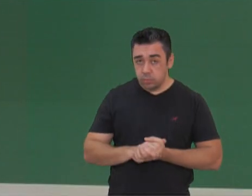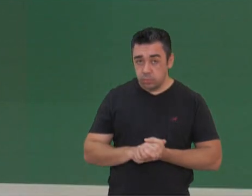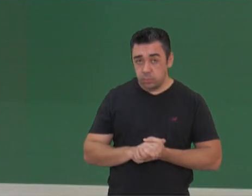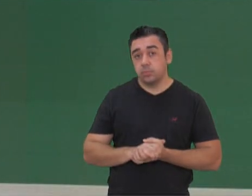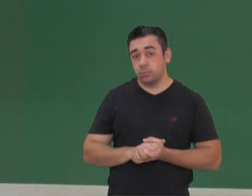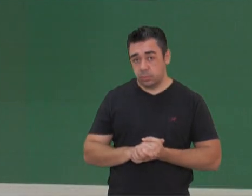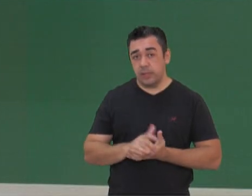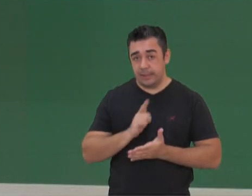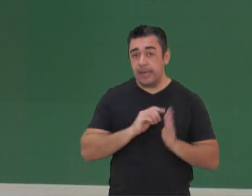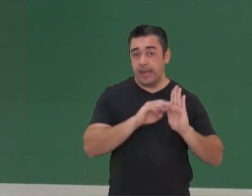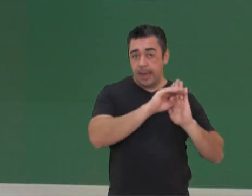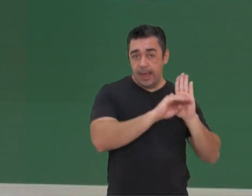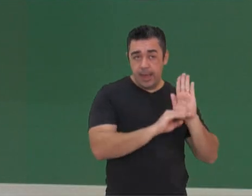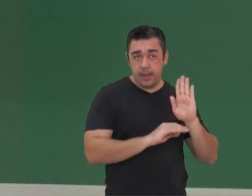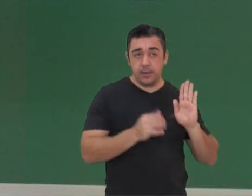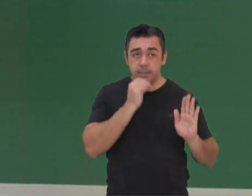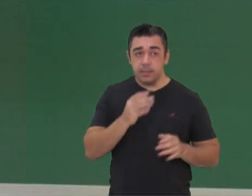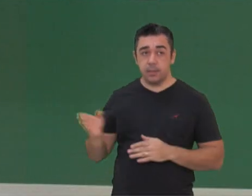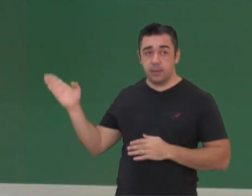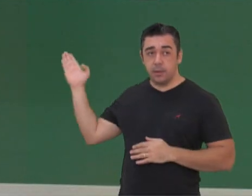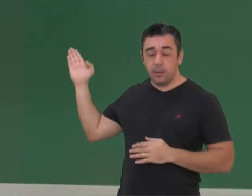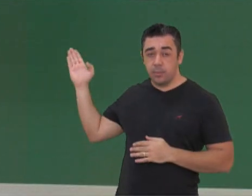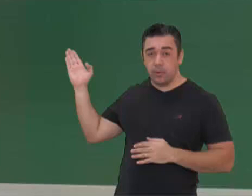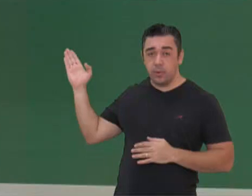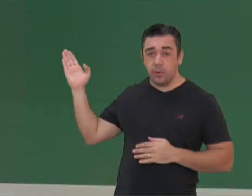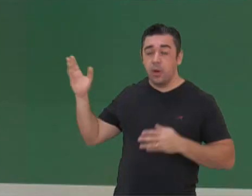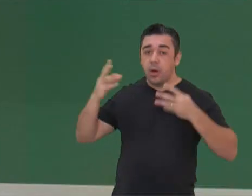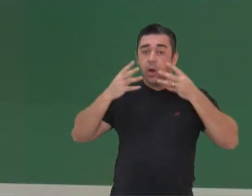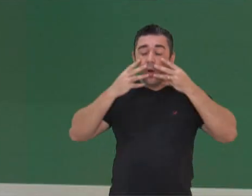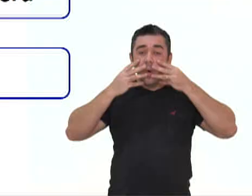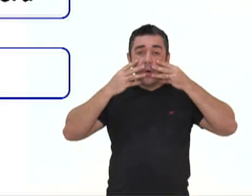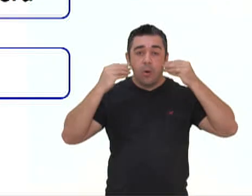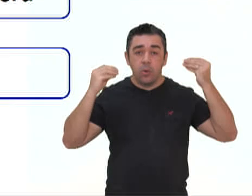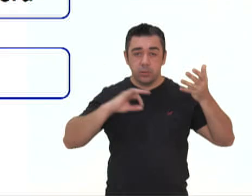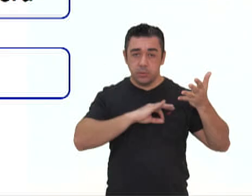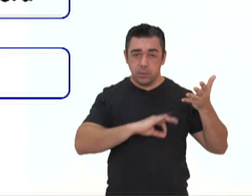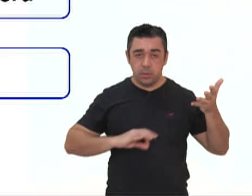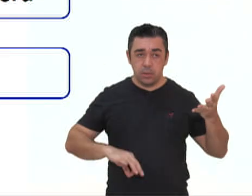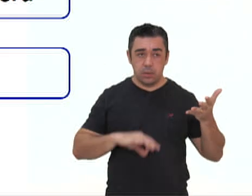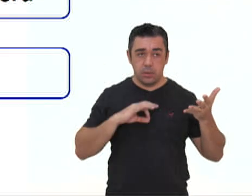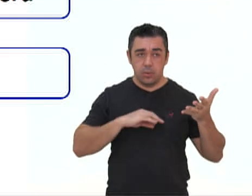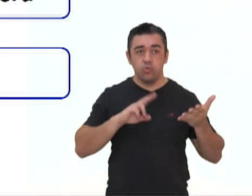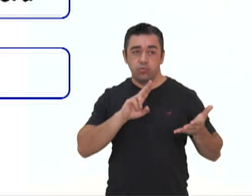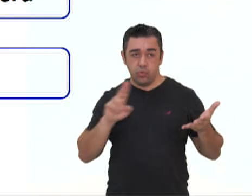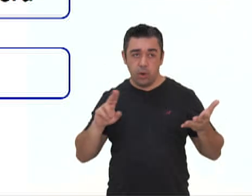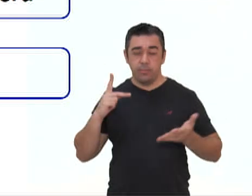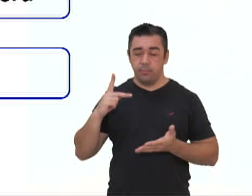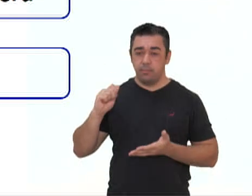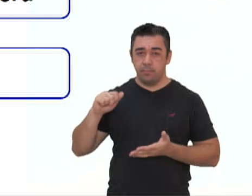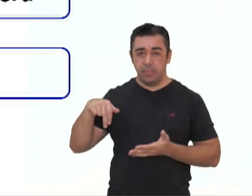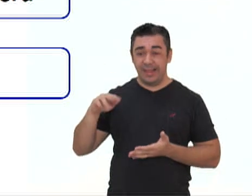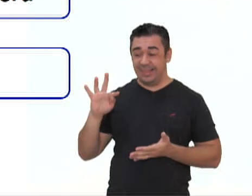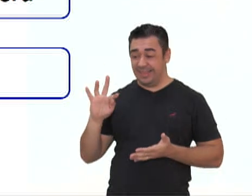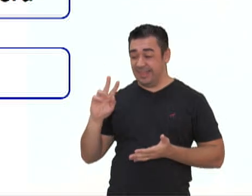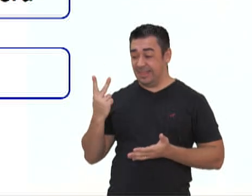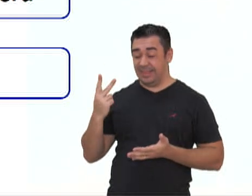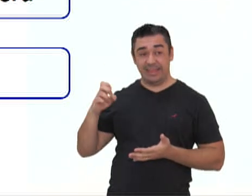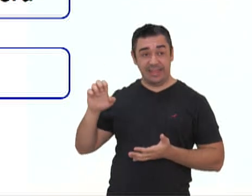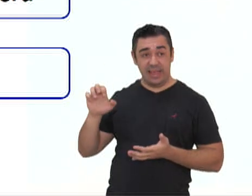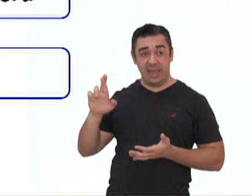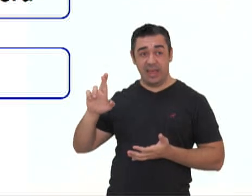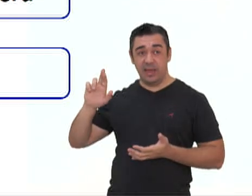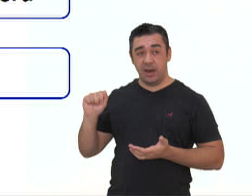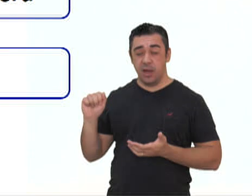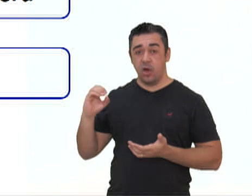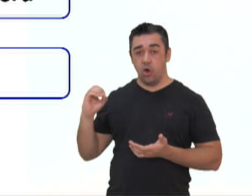Vamos lá, tem algumas regras. Coloquei o exemplo aqui da onça para vocês, a onça pintada. Pantera onca, tá? Primeira regra, tem que